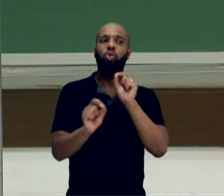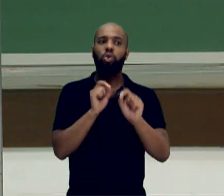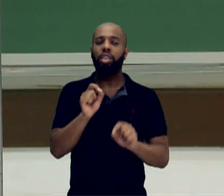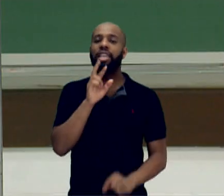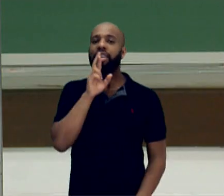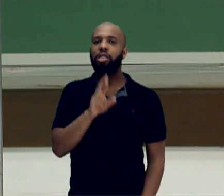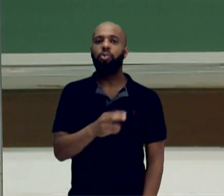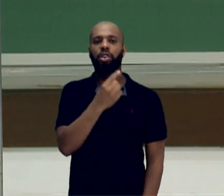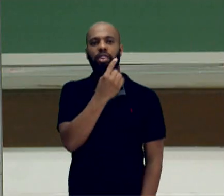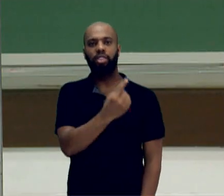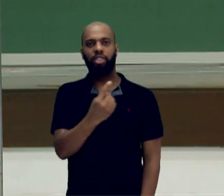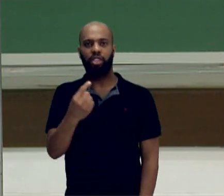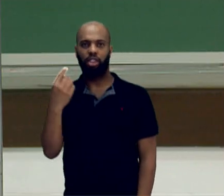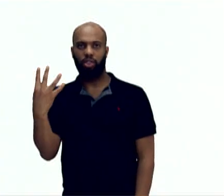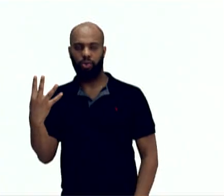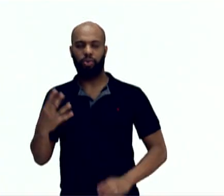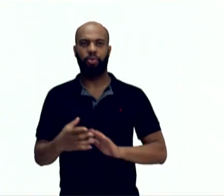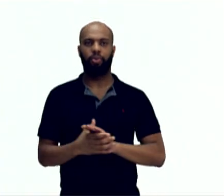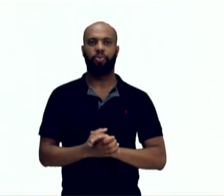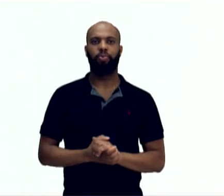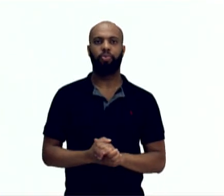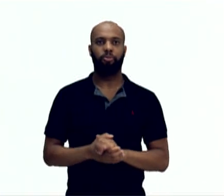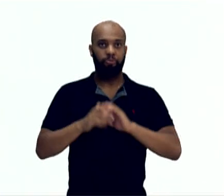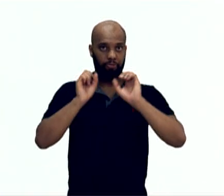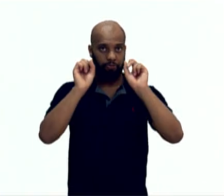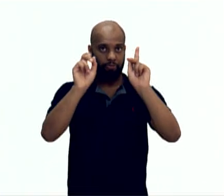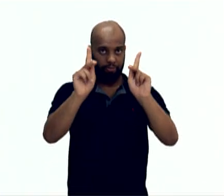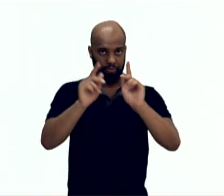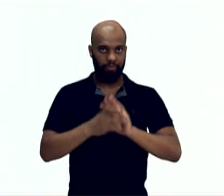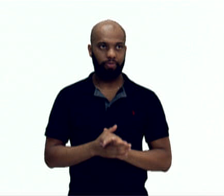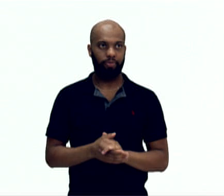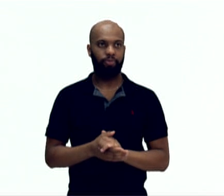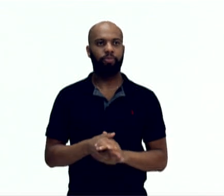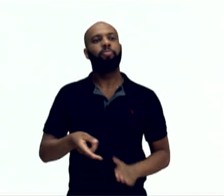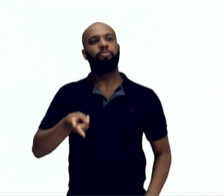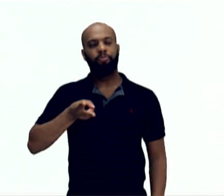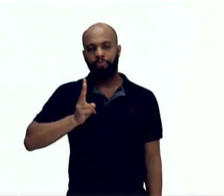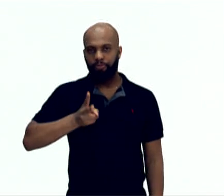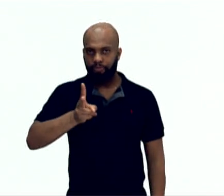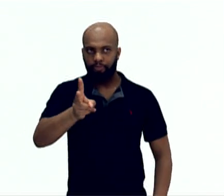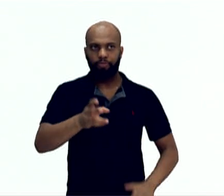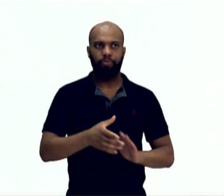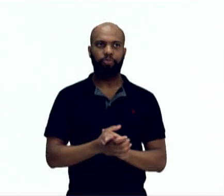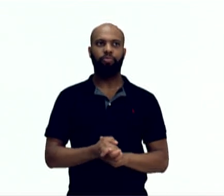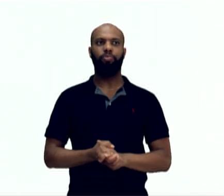dá 114. Tudo bem? Vamos lá.